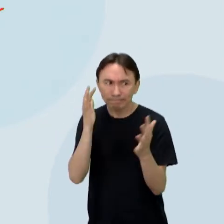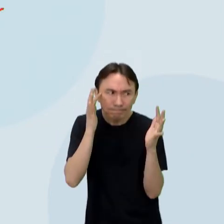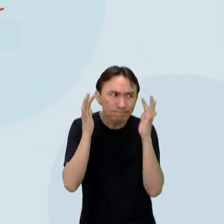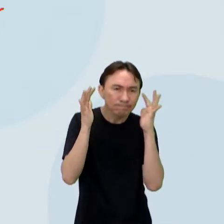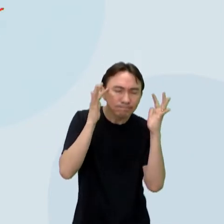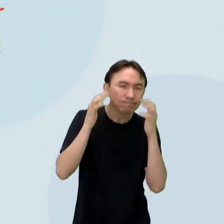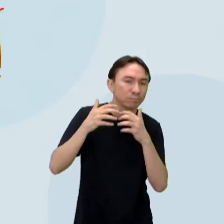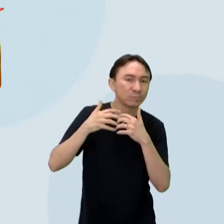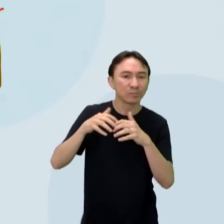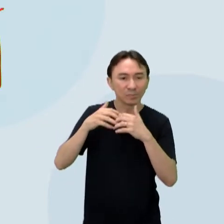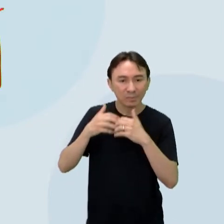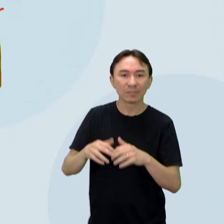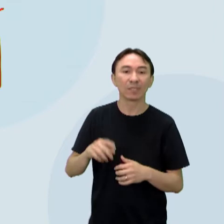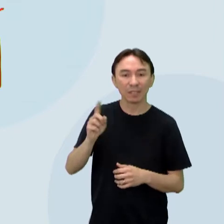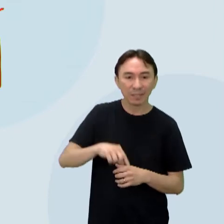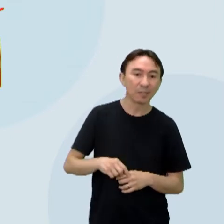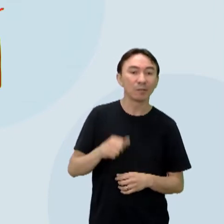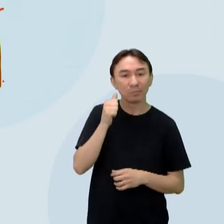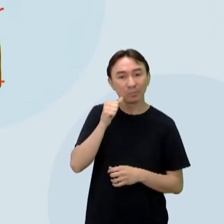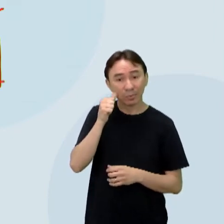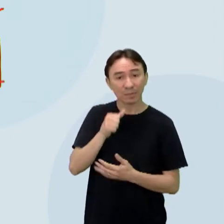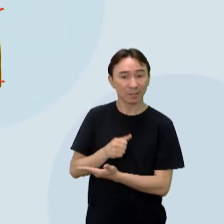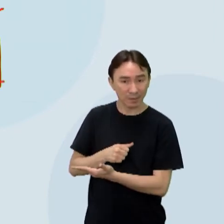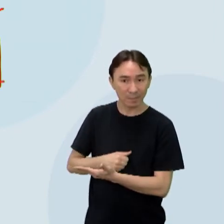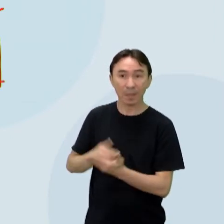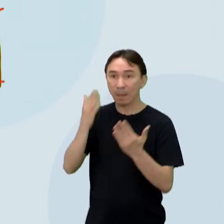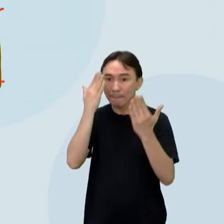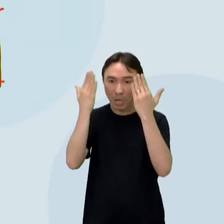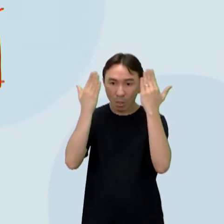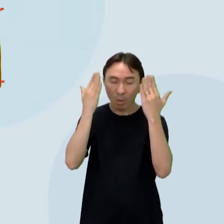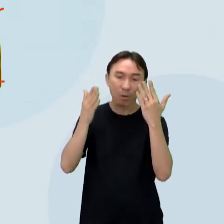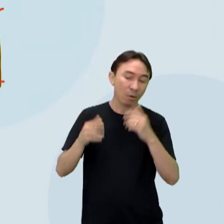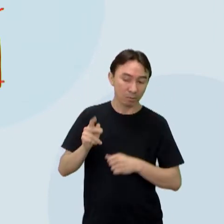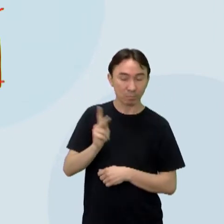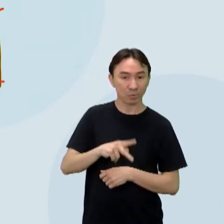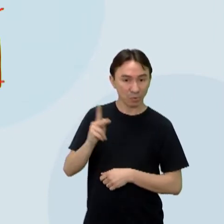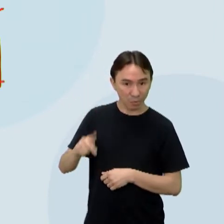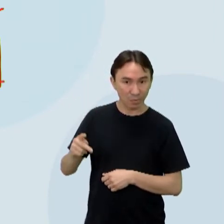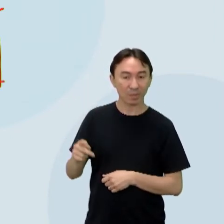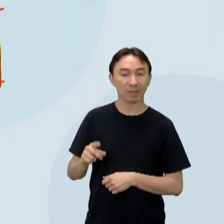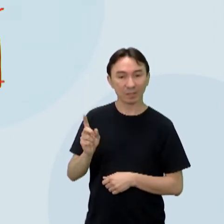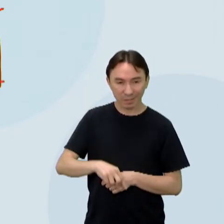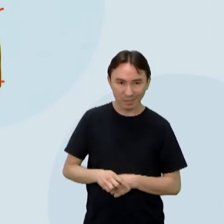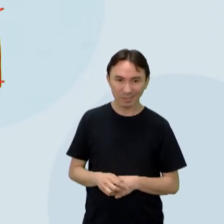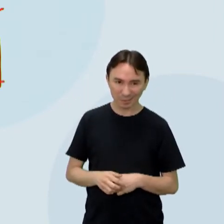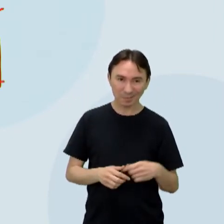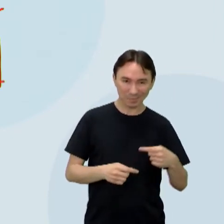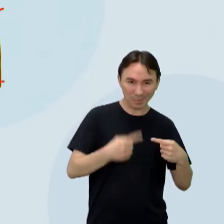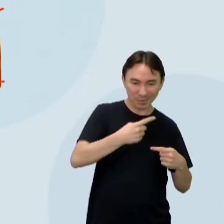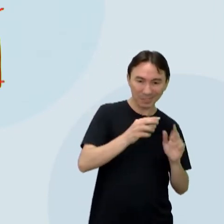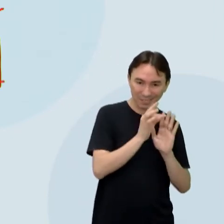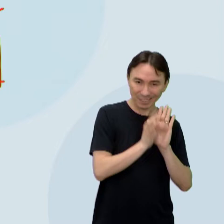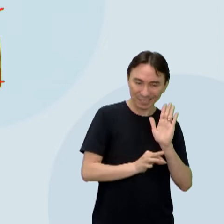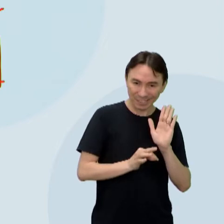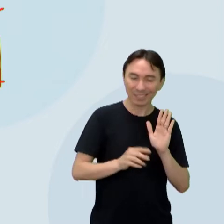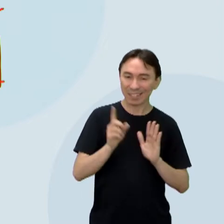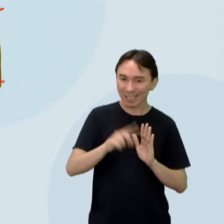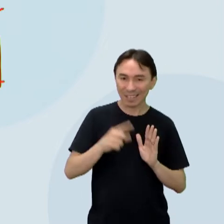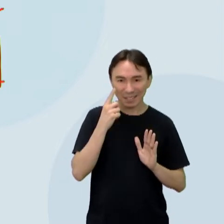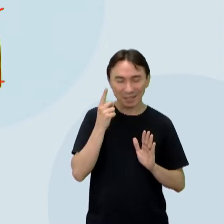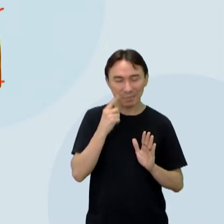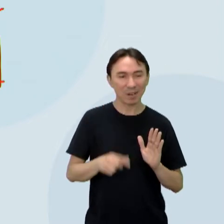uma psicóloga e professora. Lá no primeiro, nós temos uma educadora. Isso. Ok?